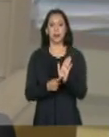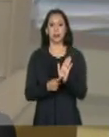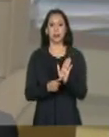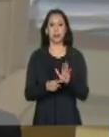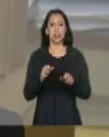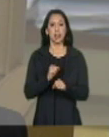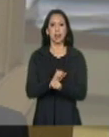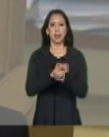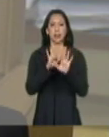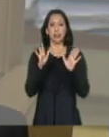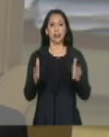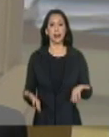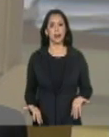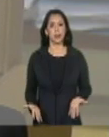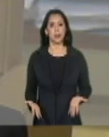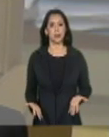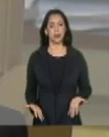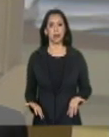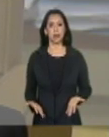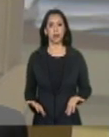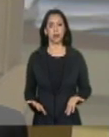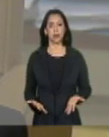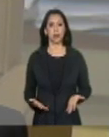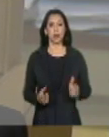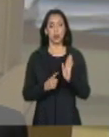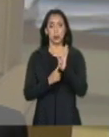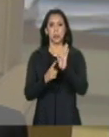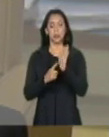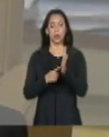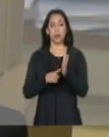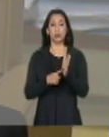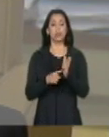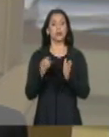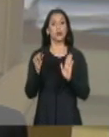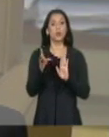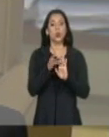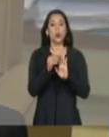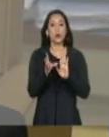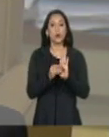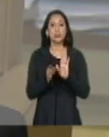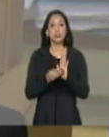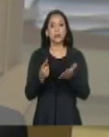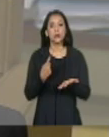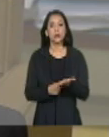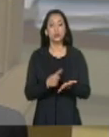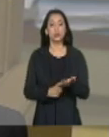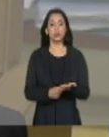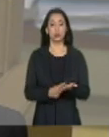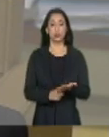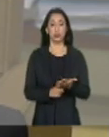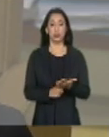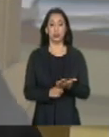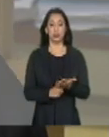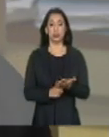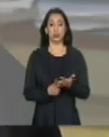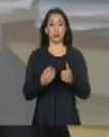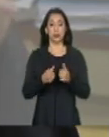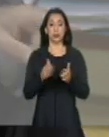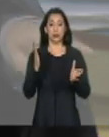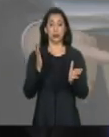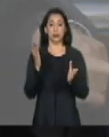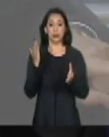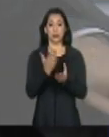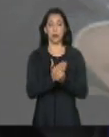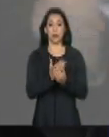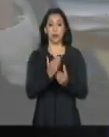a lei veda claramente que se revele o conteúdo dos acordos antes da abertura de processo. Não